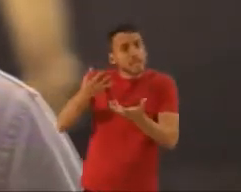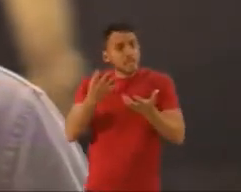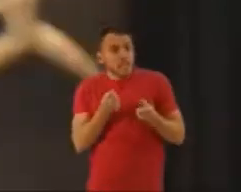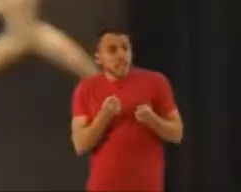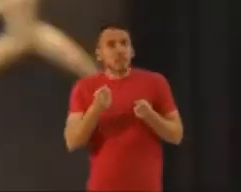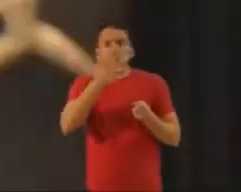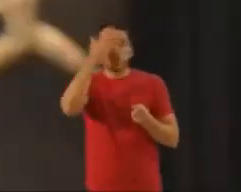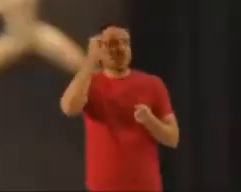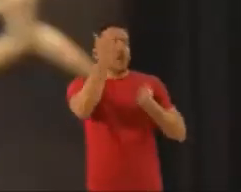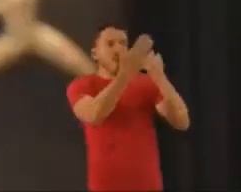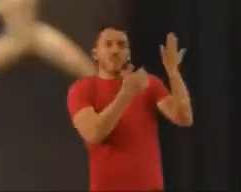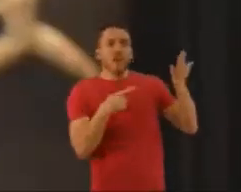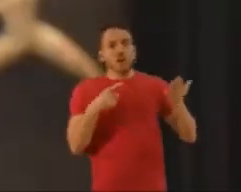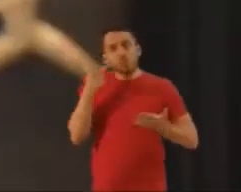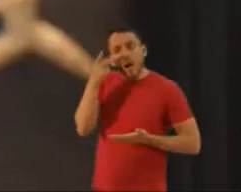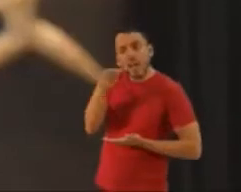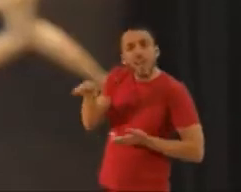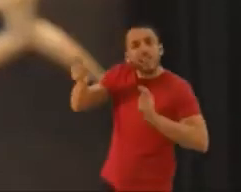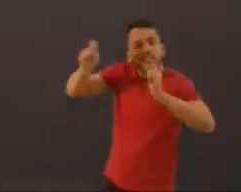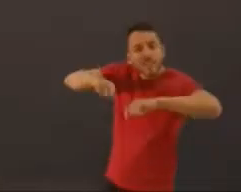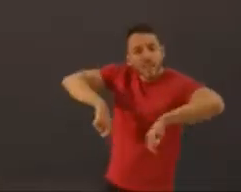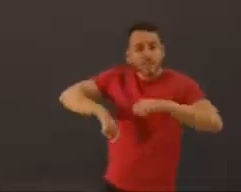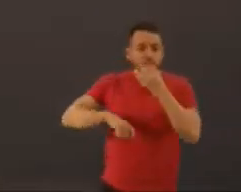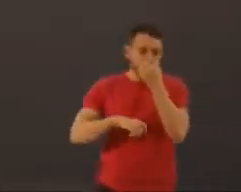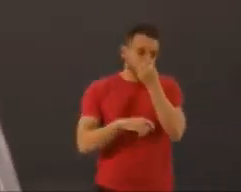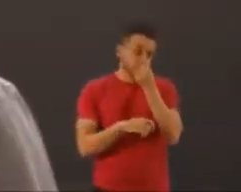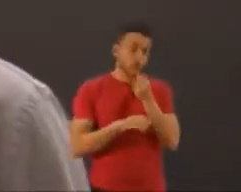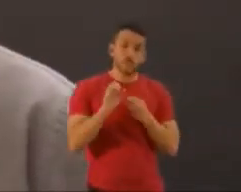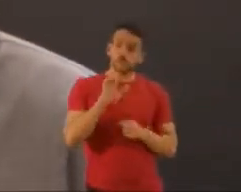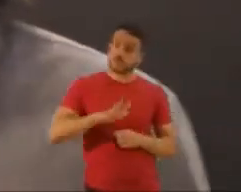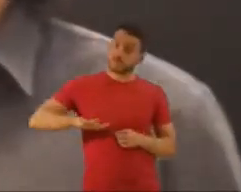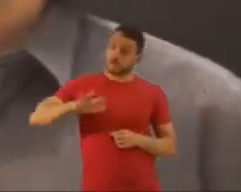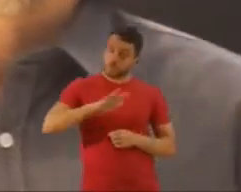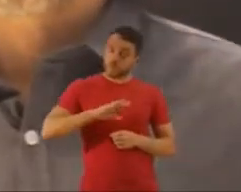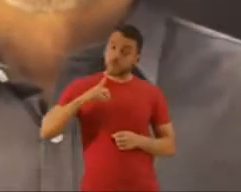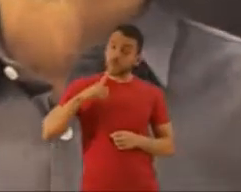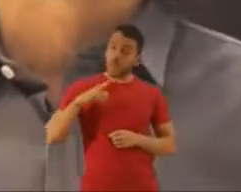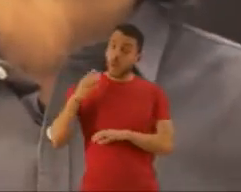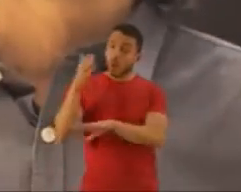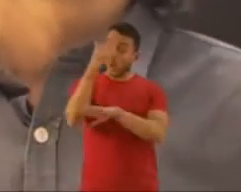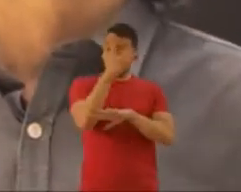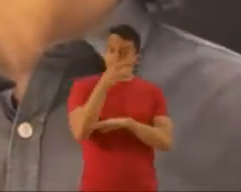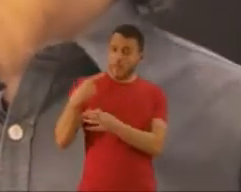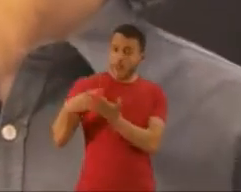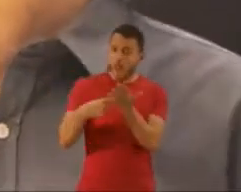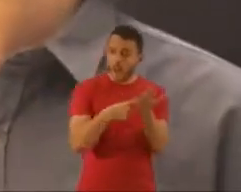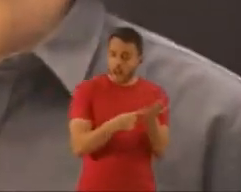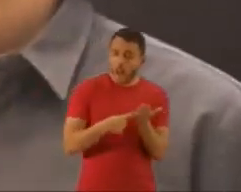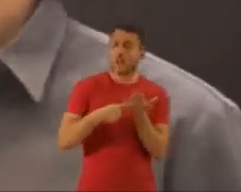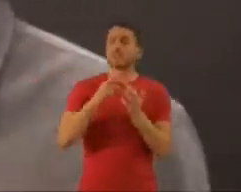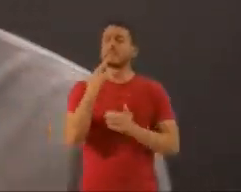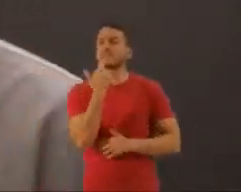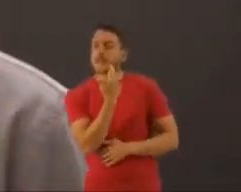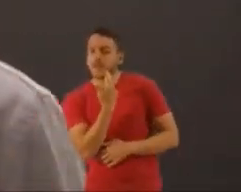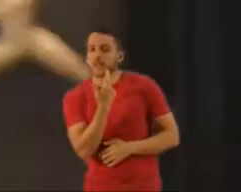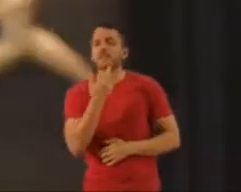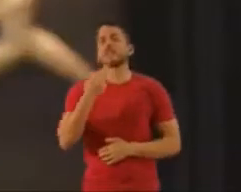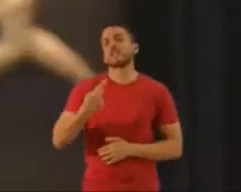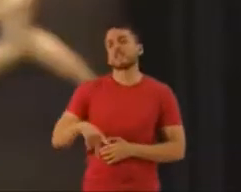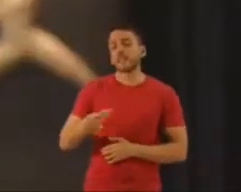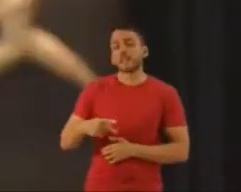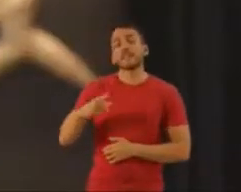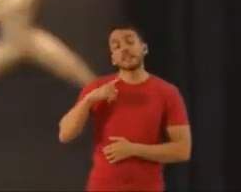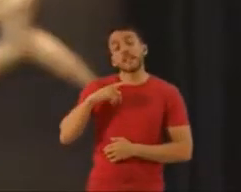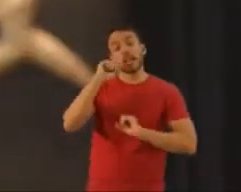de fora. O Marília Convention e Visitors Bureau é uma entidade formada pelos hotéis e restaurantes da cidade e outras empresas que são beneficiadas